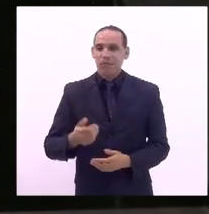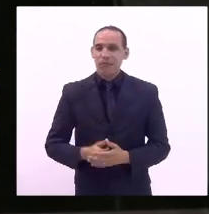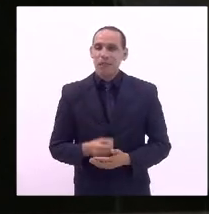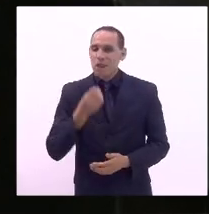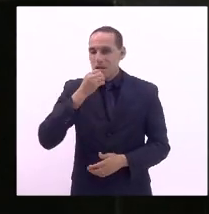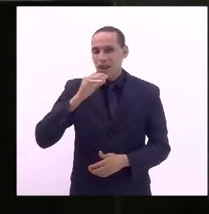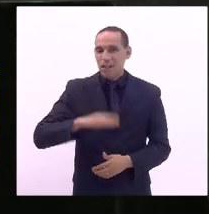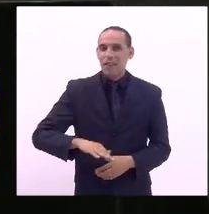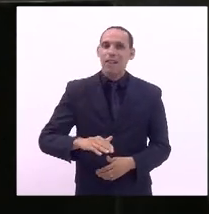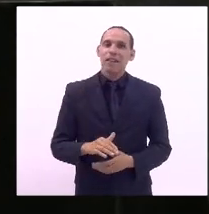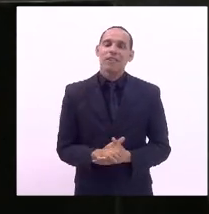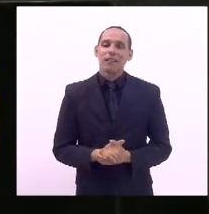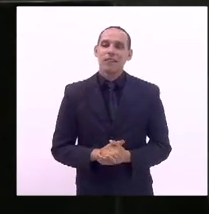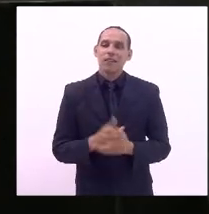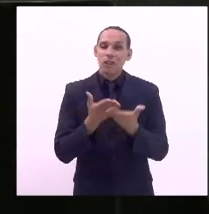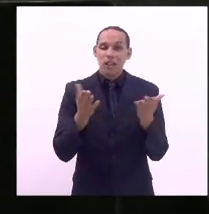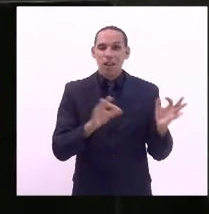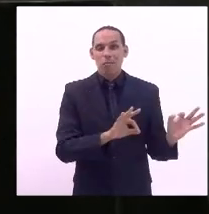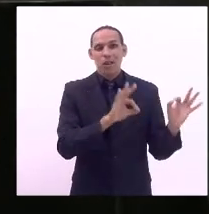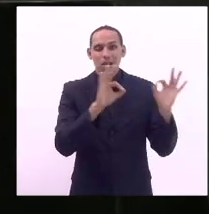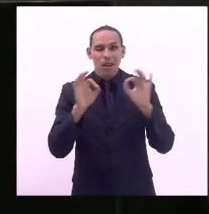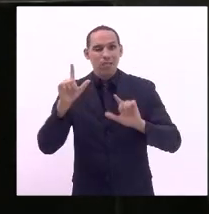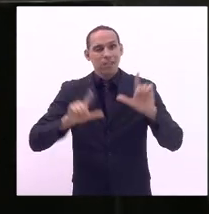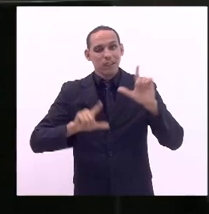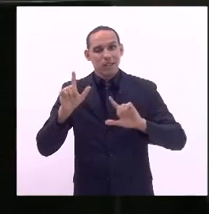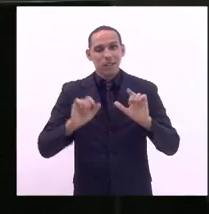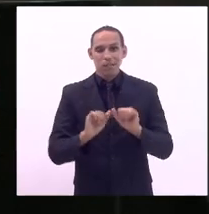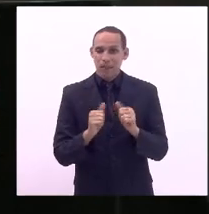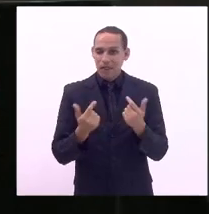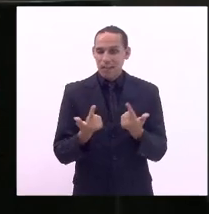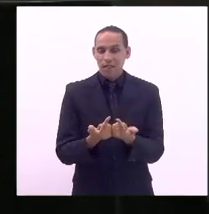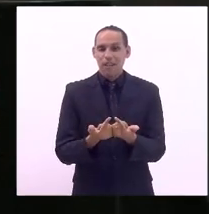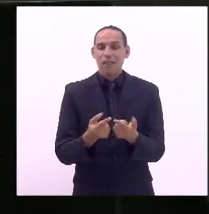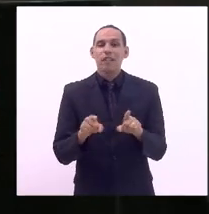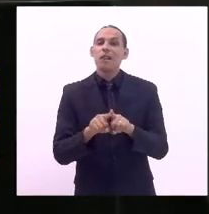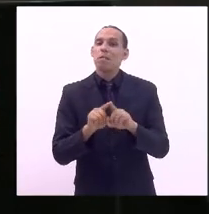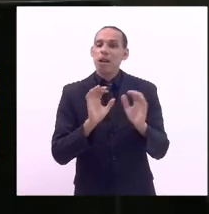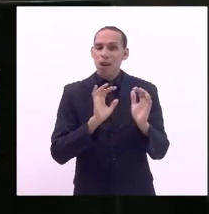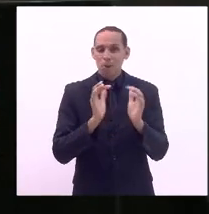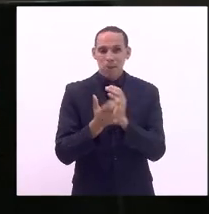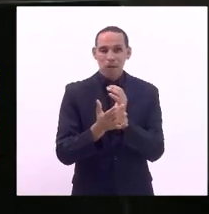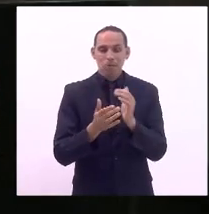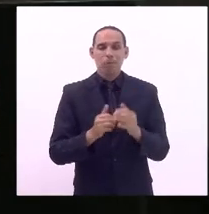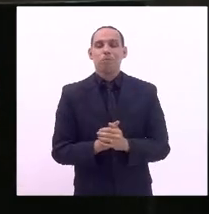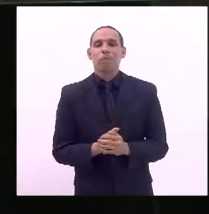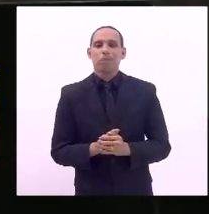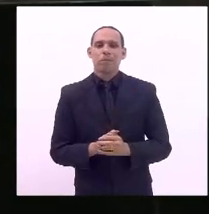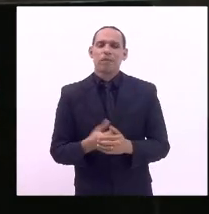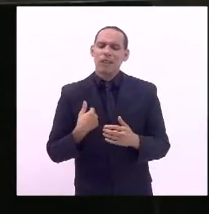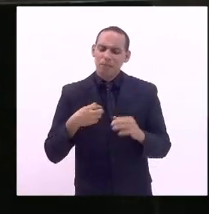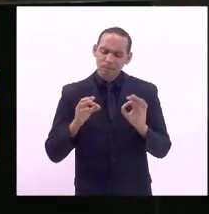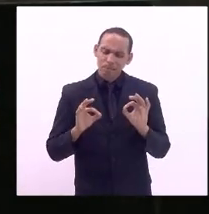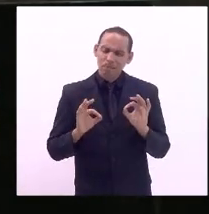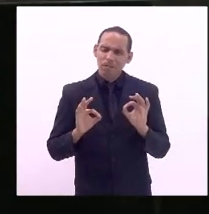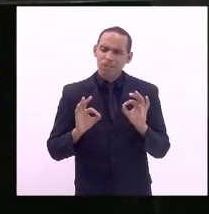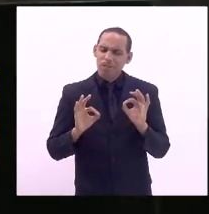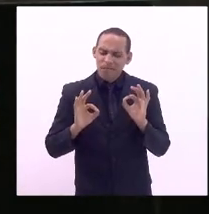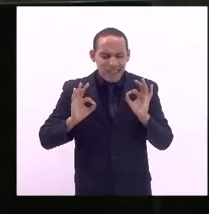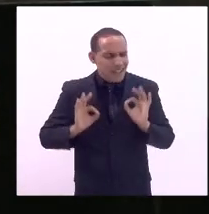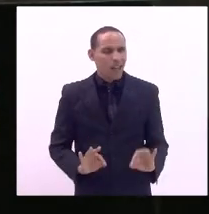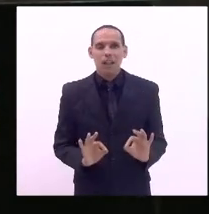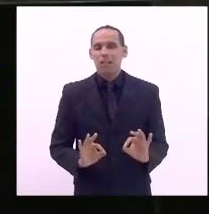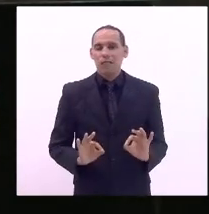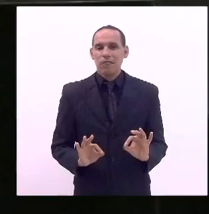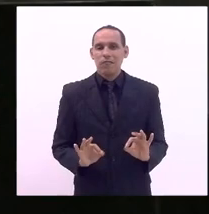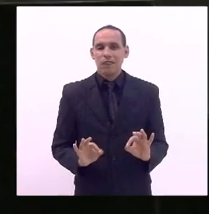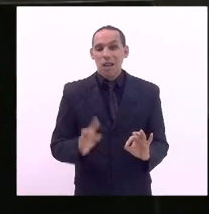Boa tarde a todos que estão nos assistindo através da TV Alerj, nas nossas redes sociais. E eu tenho certeza absoluta